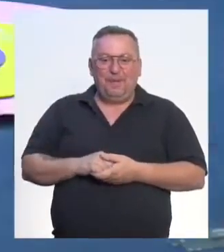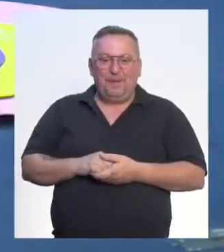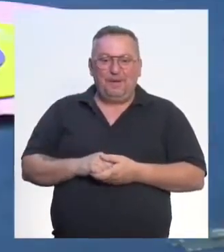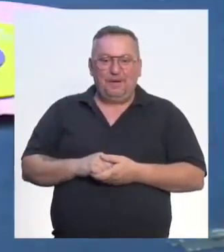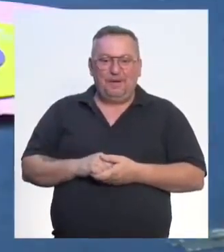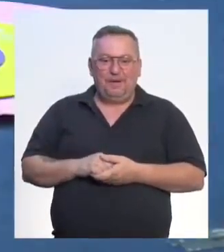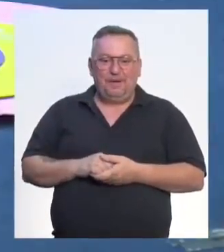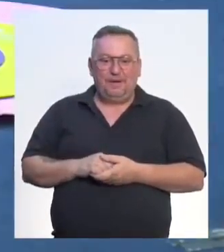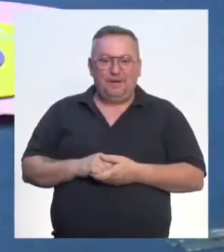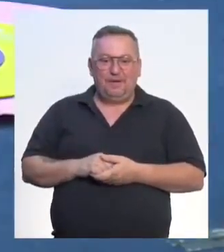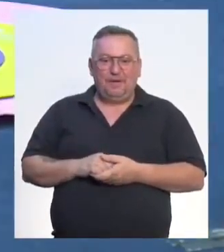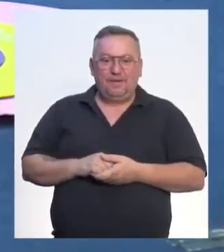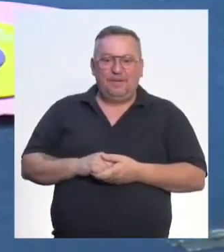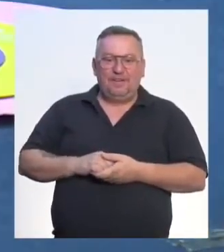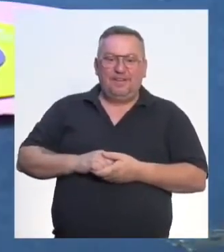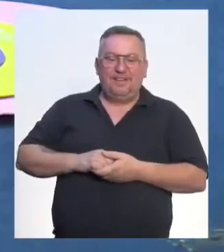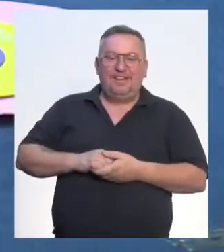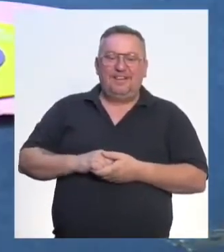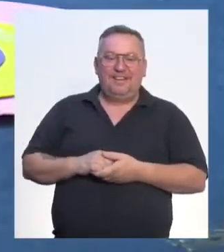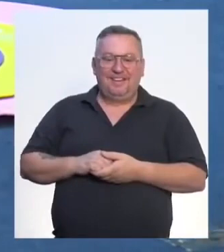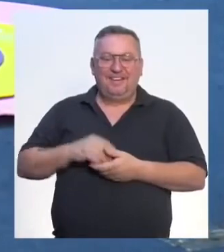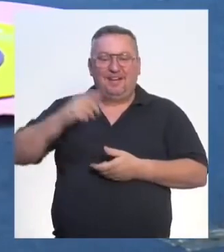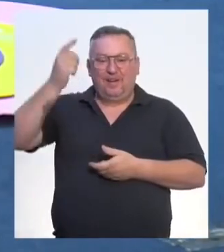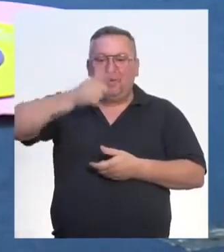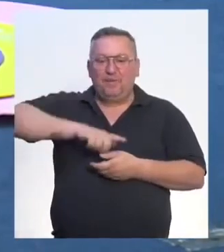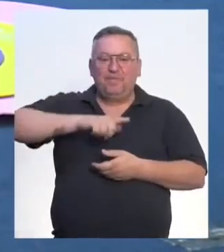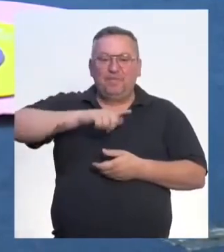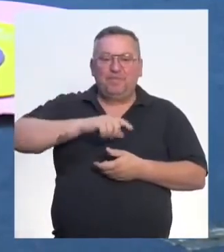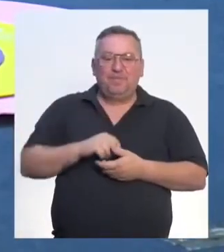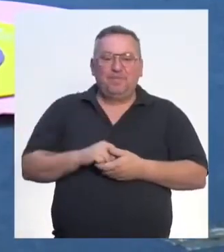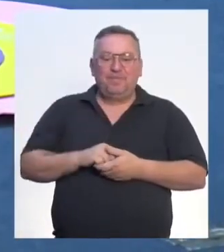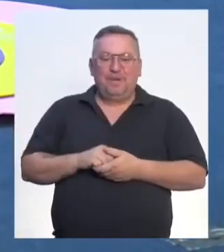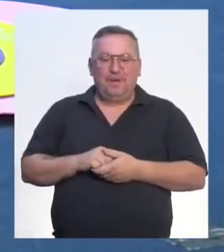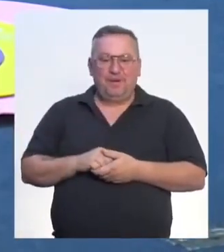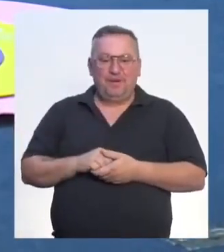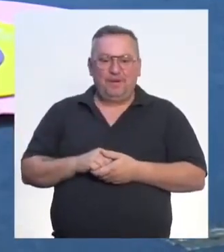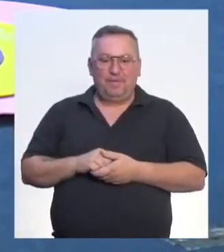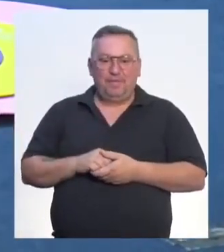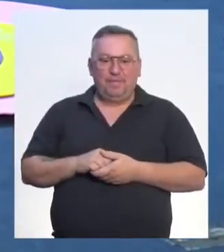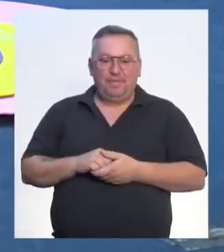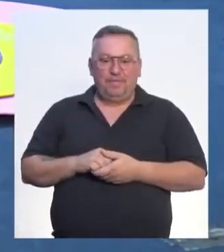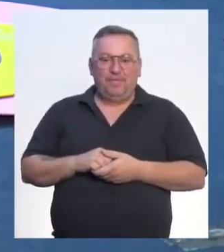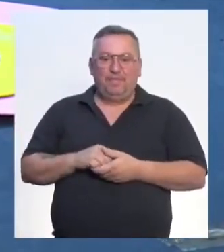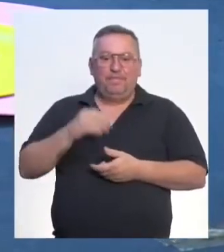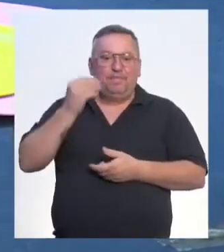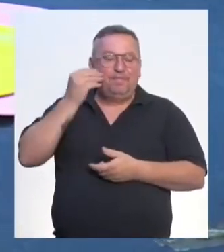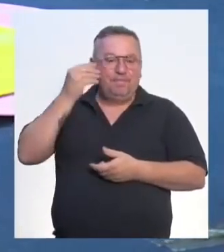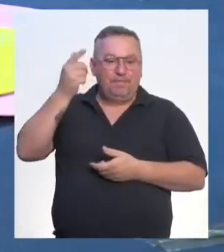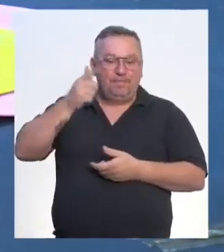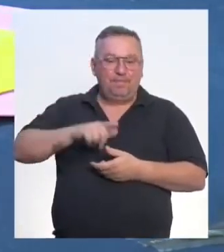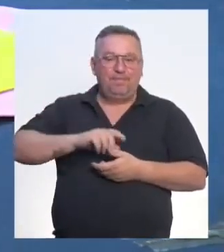caramba. Aê! Boa. Conseguiu 5. Vai. Vamos tentar.